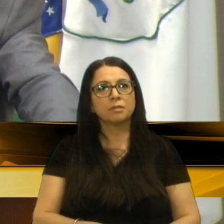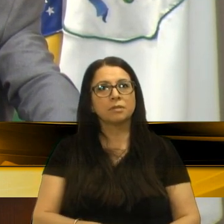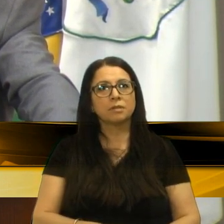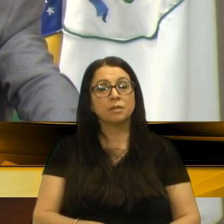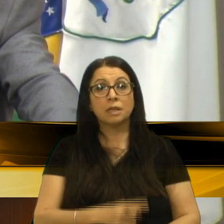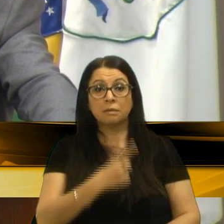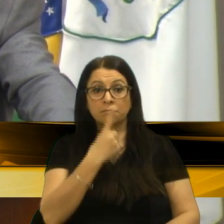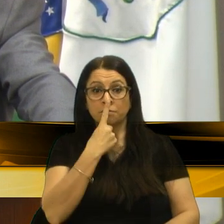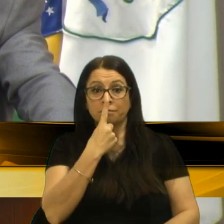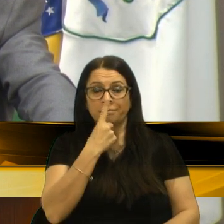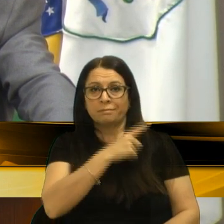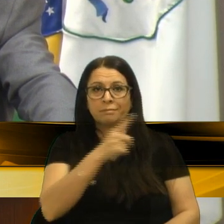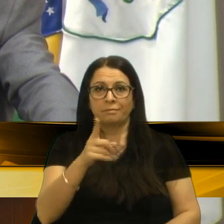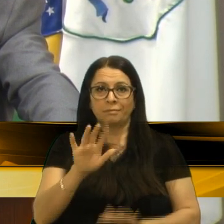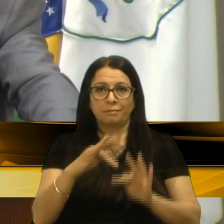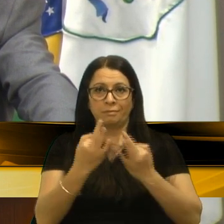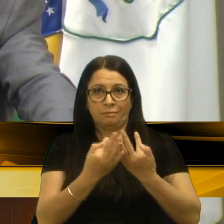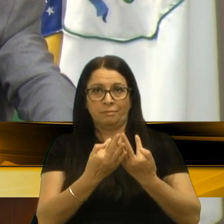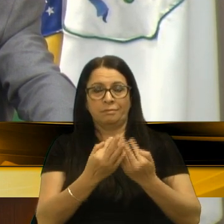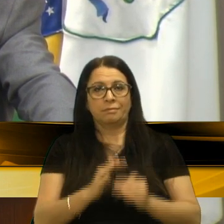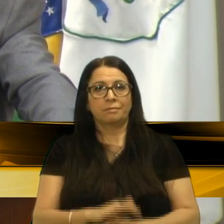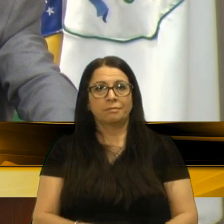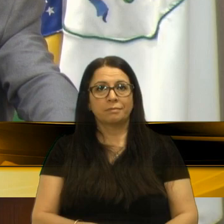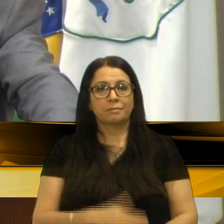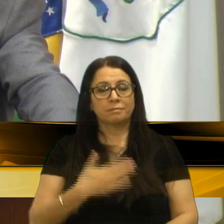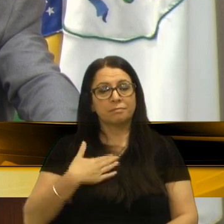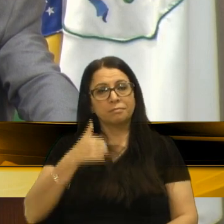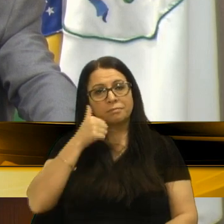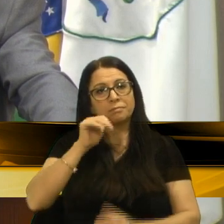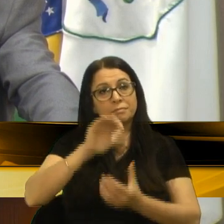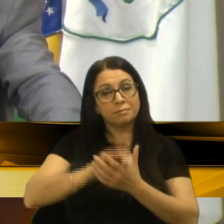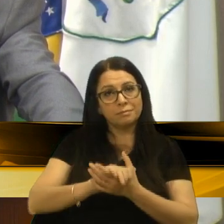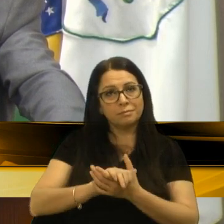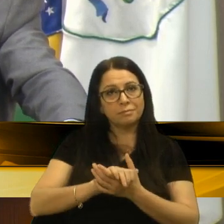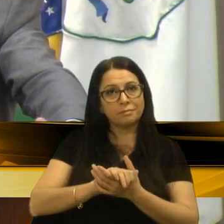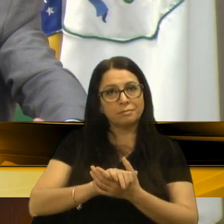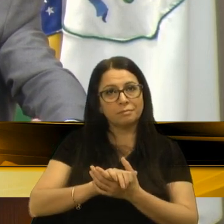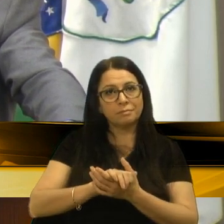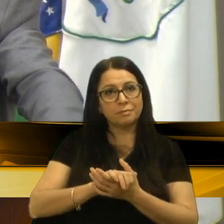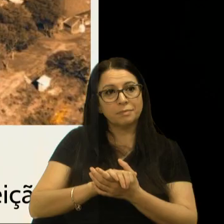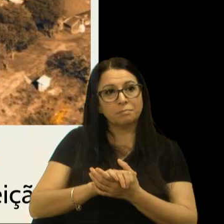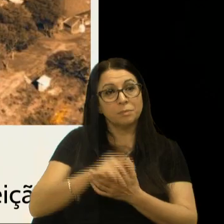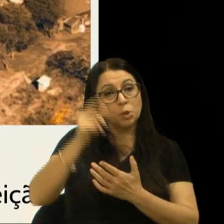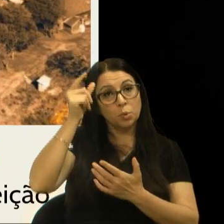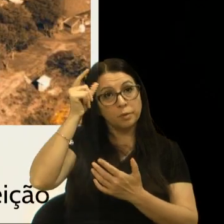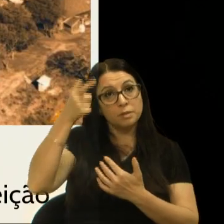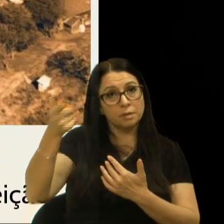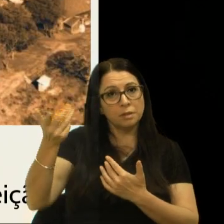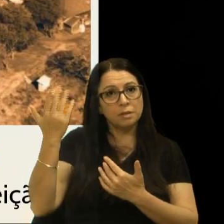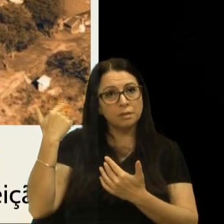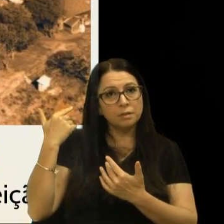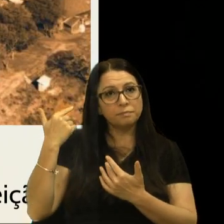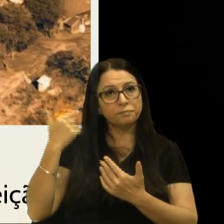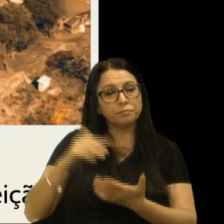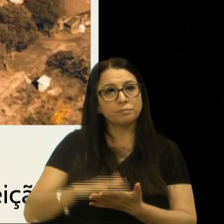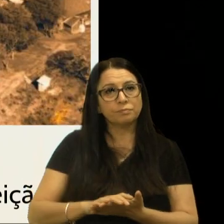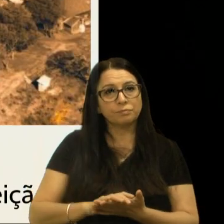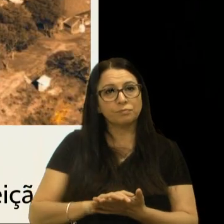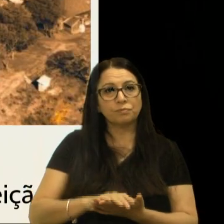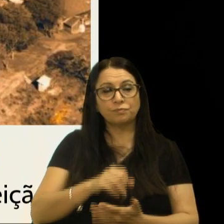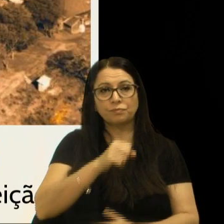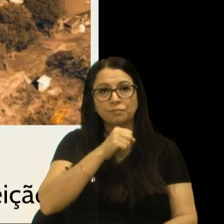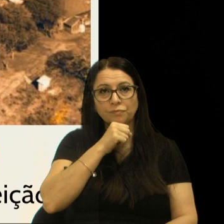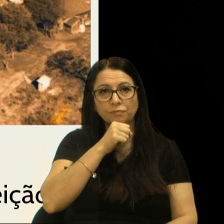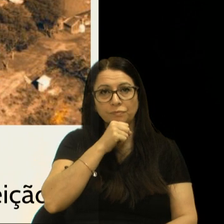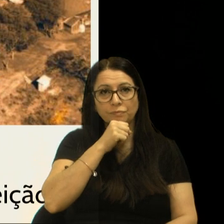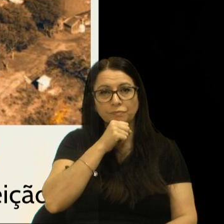com a família da minha esposa. Por coincidência, o vô